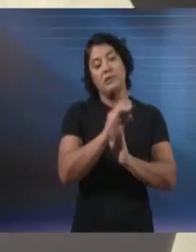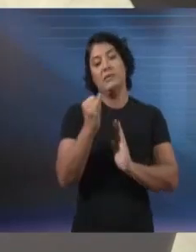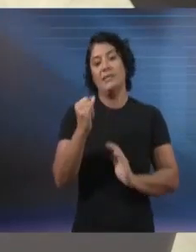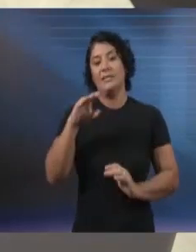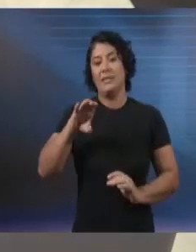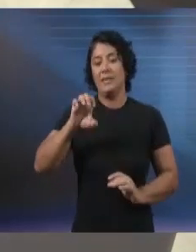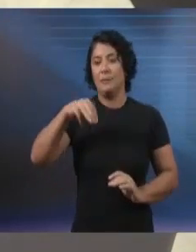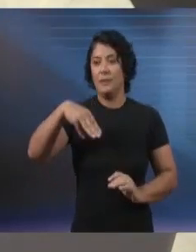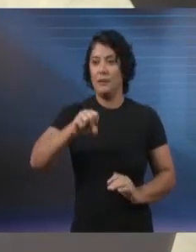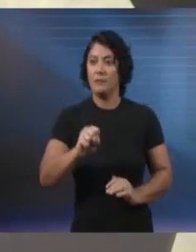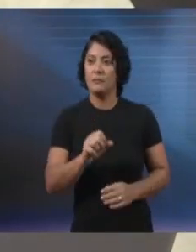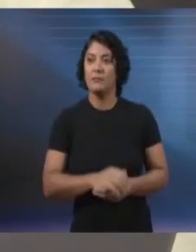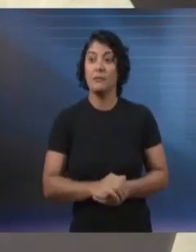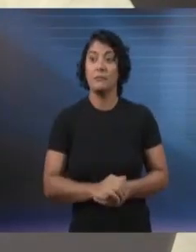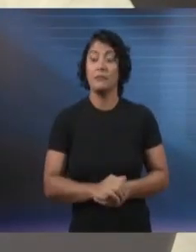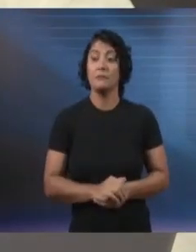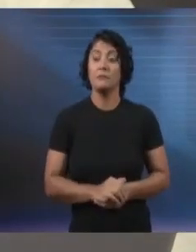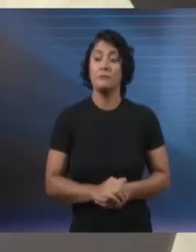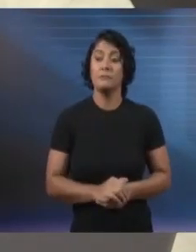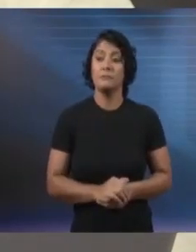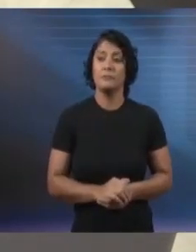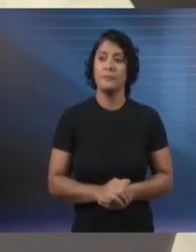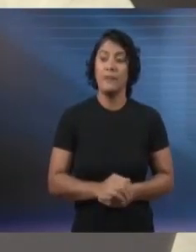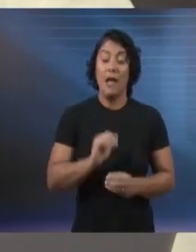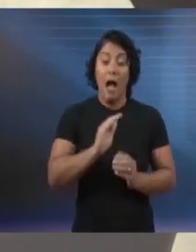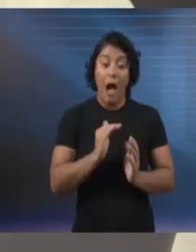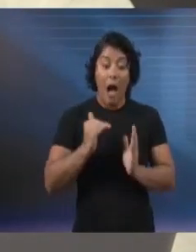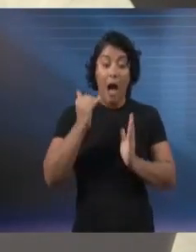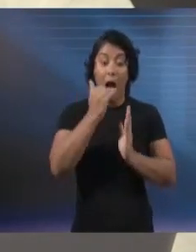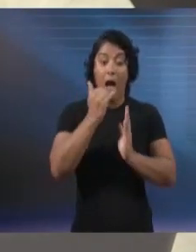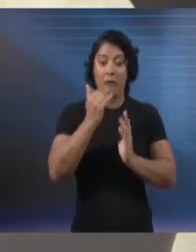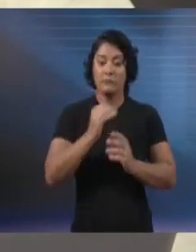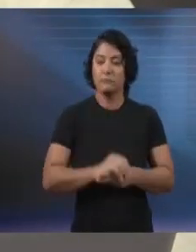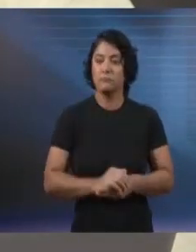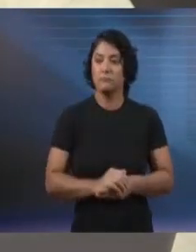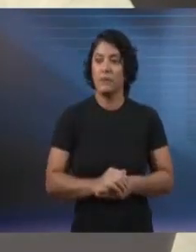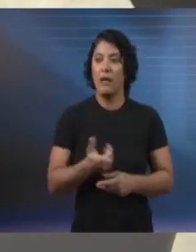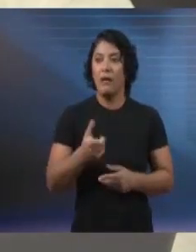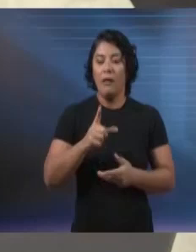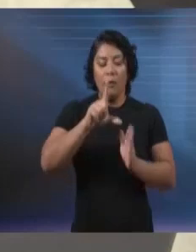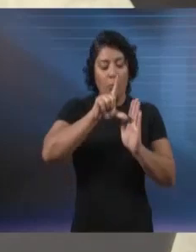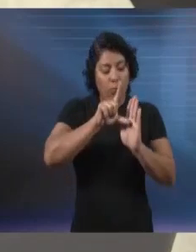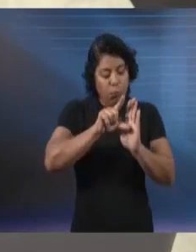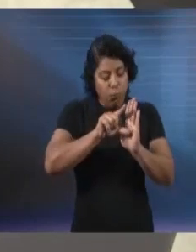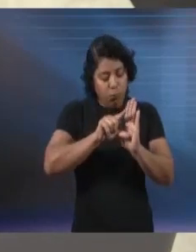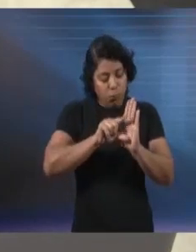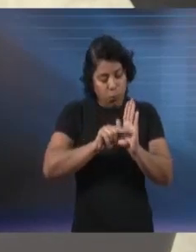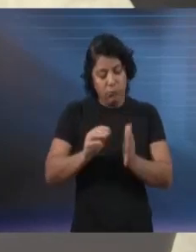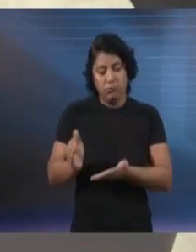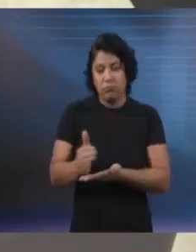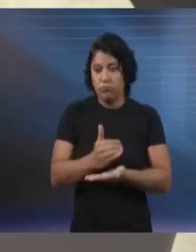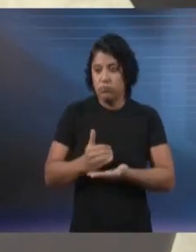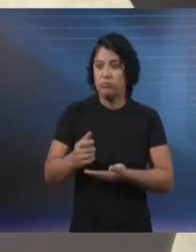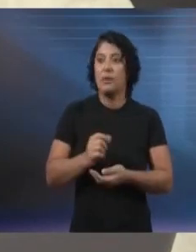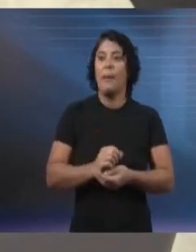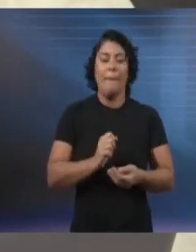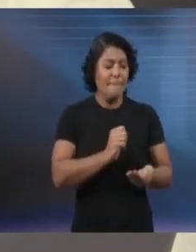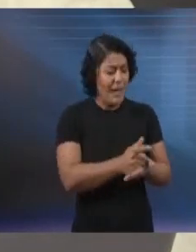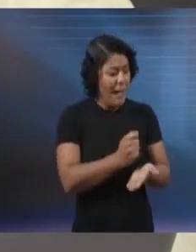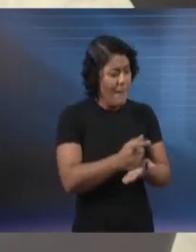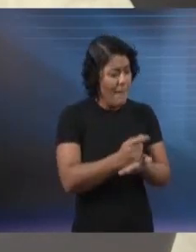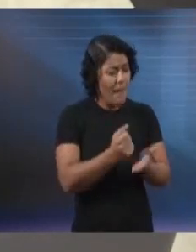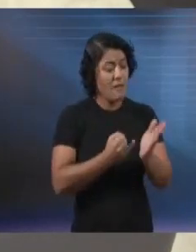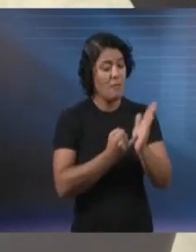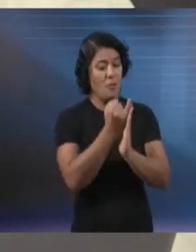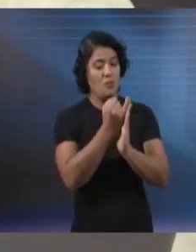aumento do tributo é muito alto, o que vai ocasionar é a redução da arrecadação, porque ninguém aguenta pagar tanto imposto, as